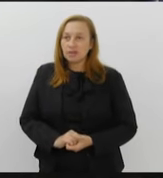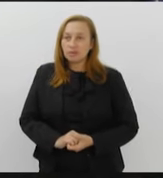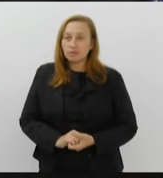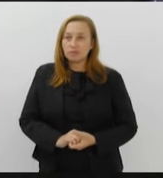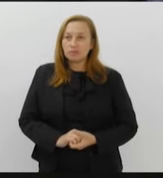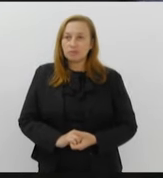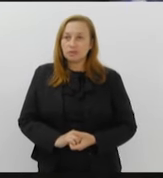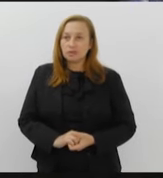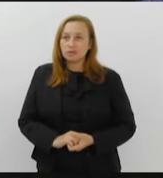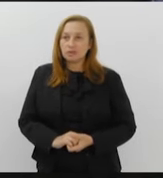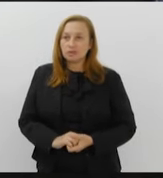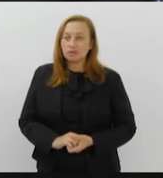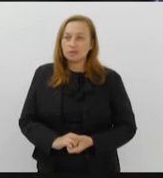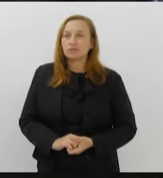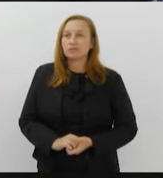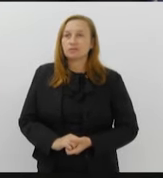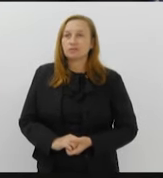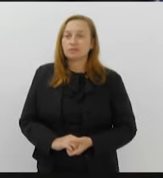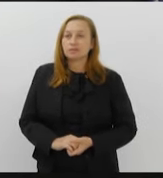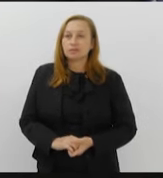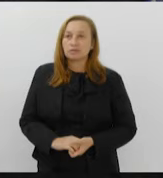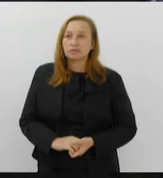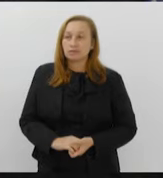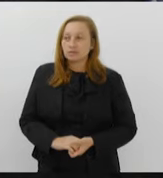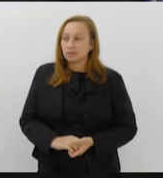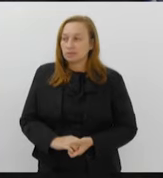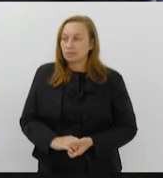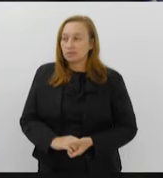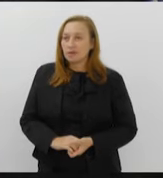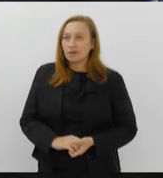vota? Está ali.